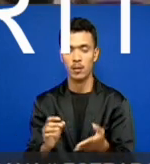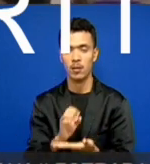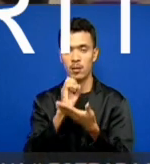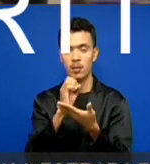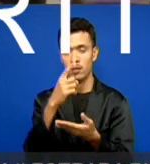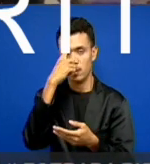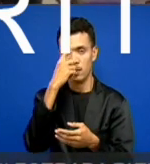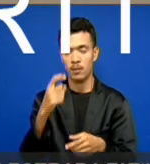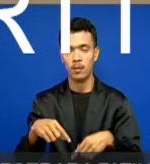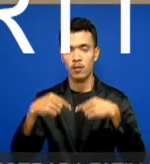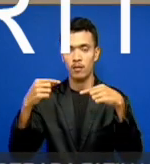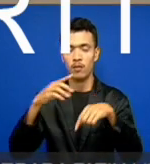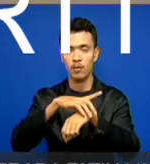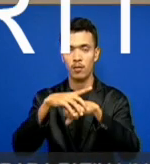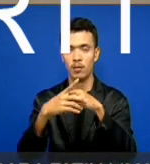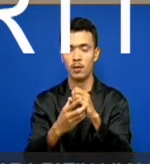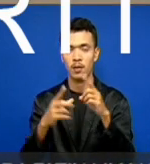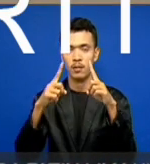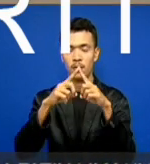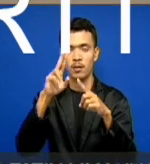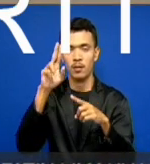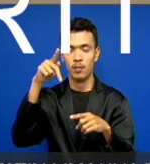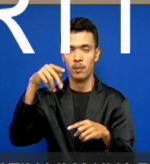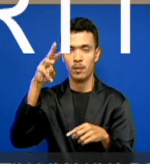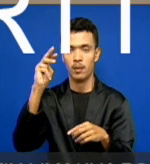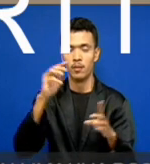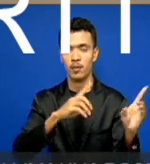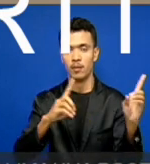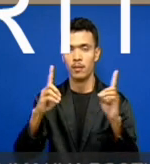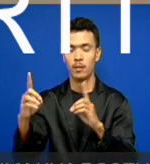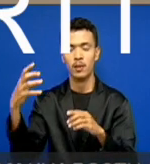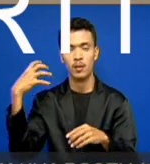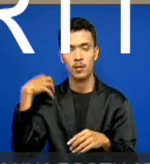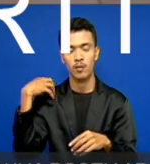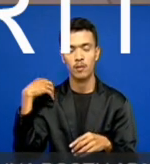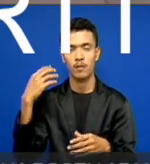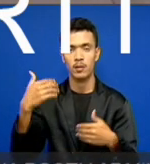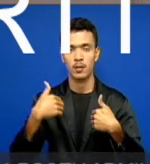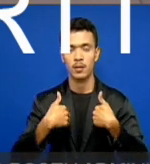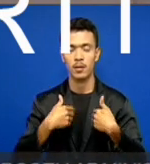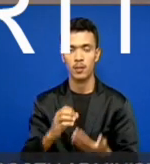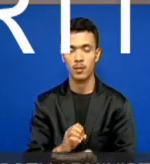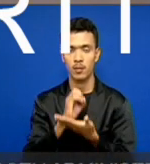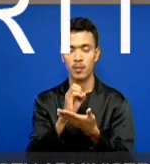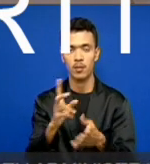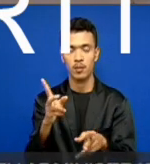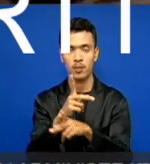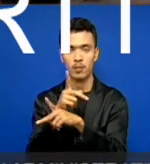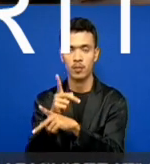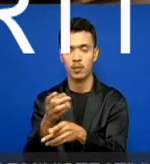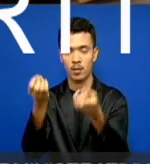atribui honra à Raiva UPM, onde estabelece posto de vigilância UPM e a Raioa, no nível de controle de segurança zona